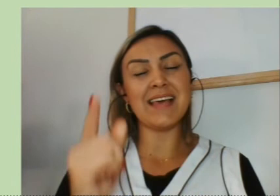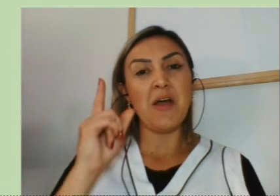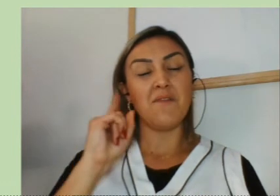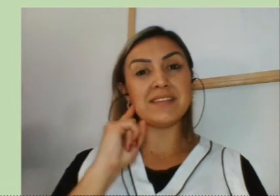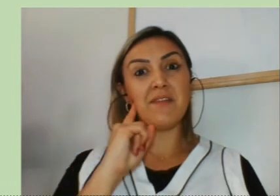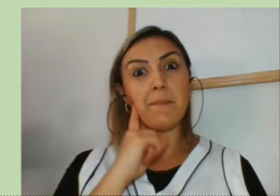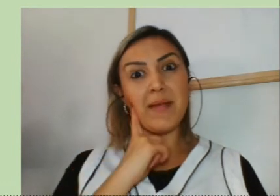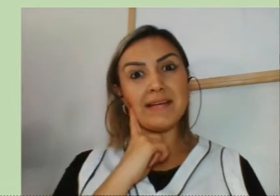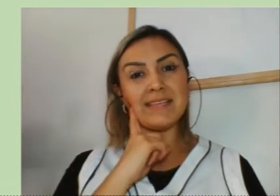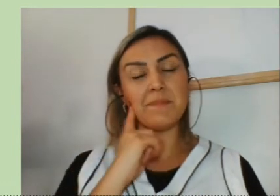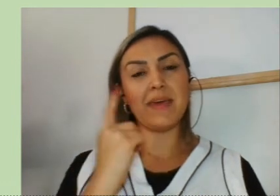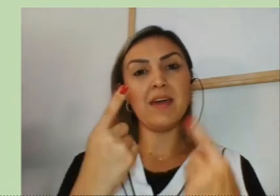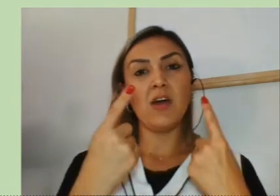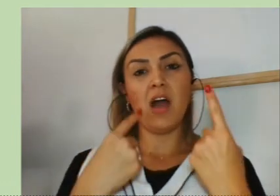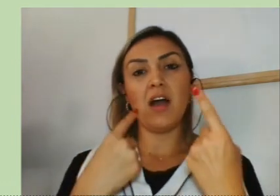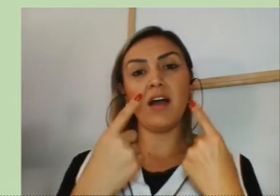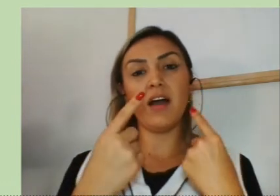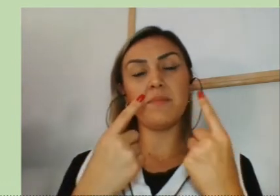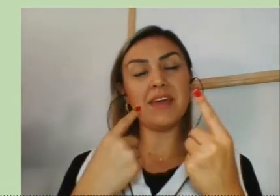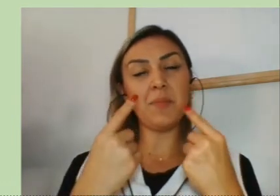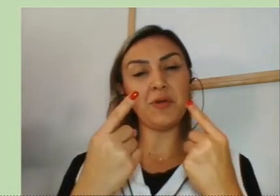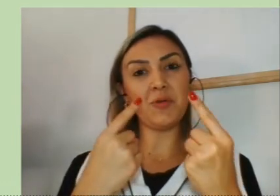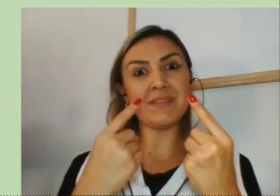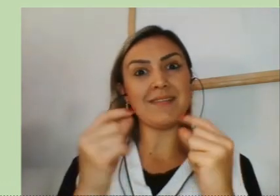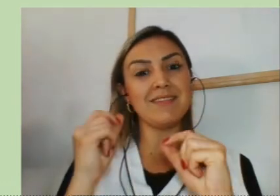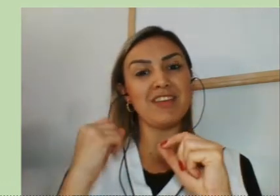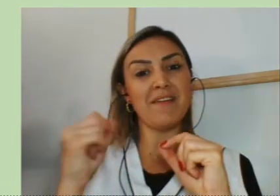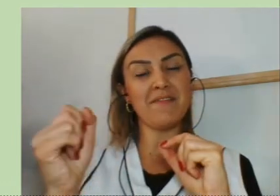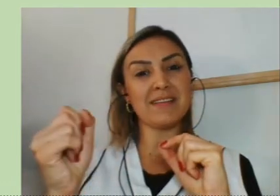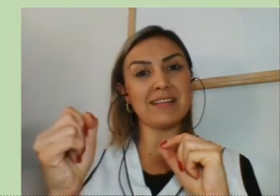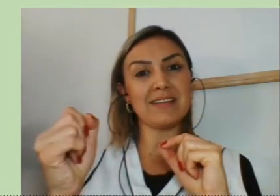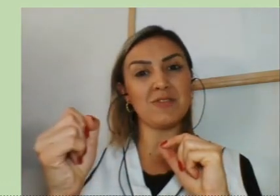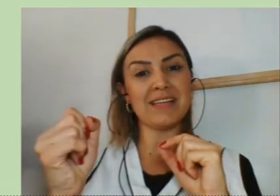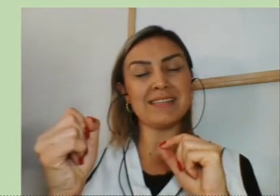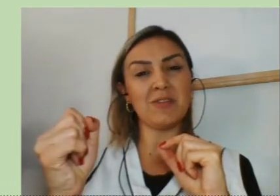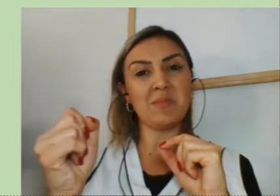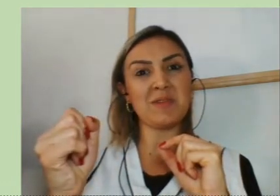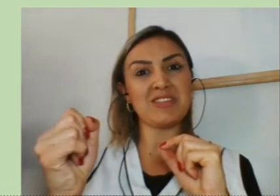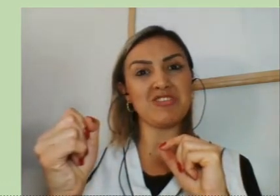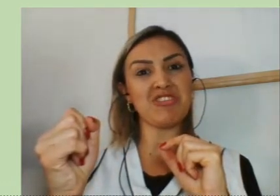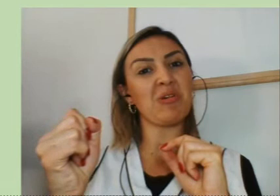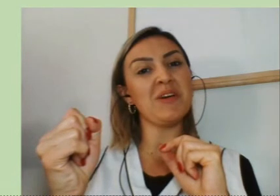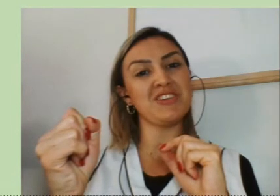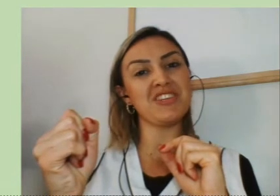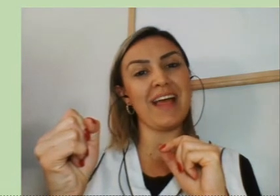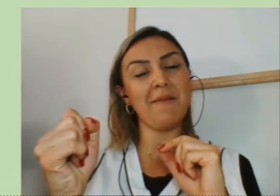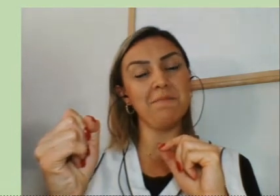vocês. Você vai perceber a minha pronúncia e já vai fazendo a anotação, depois a